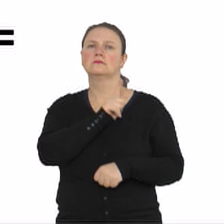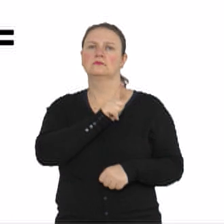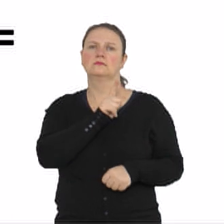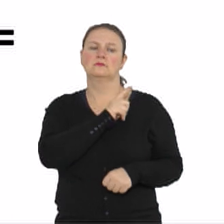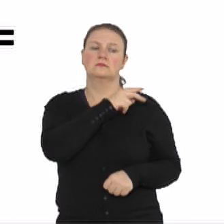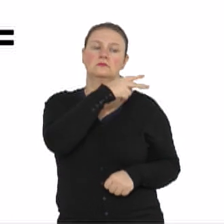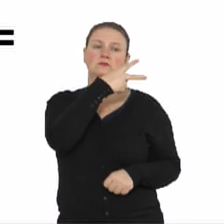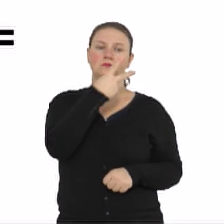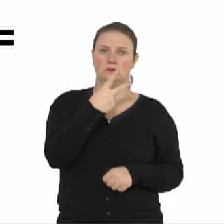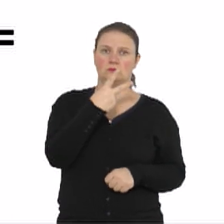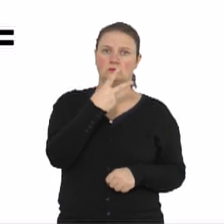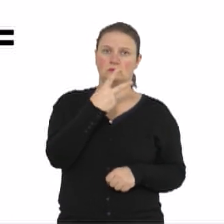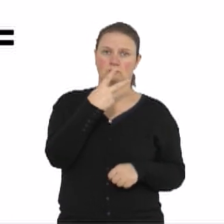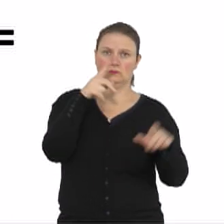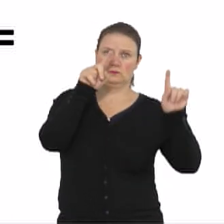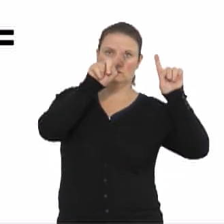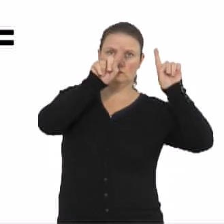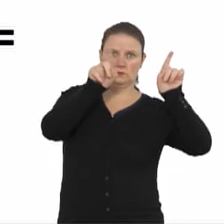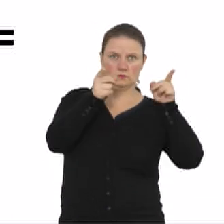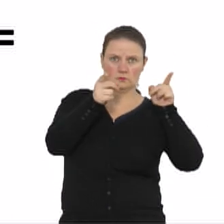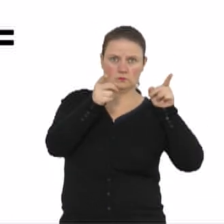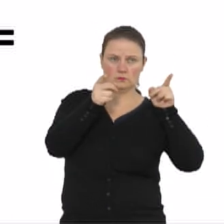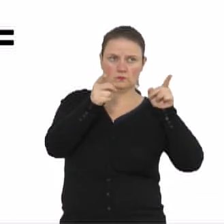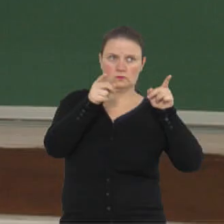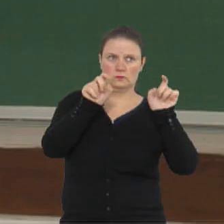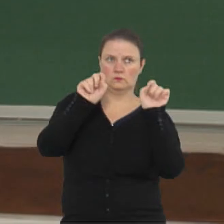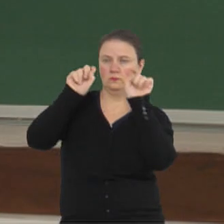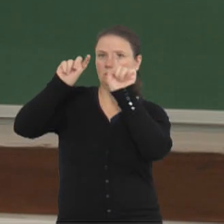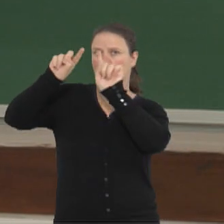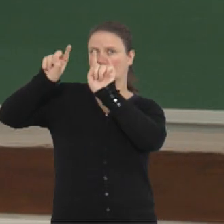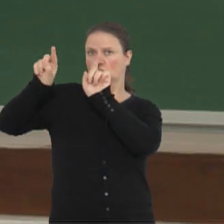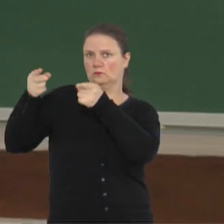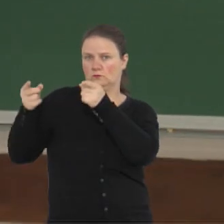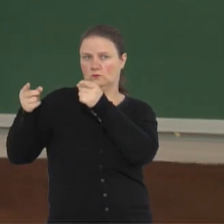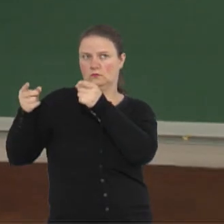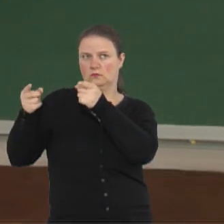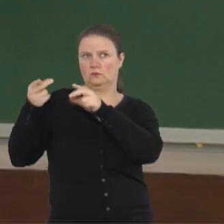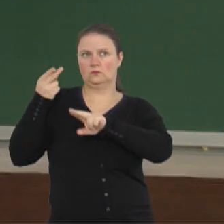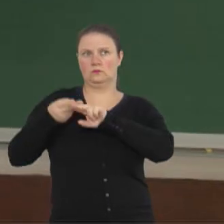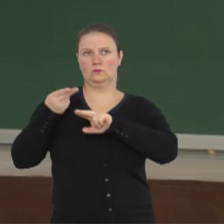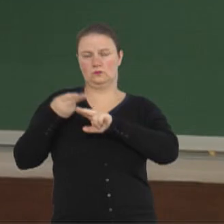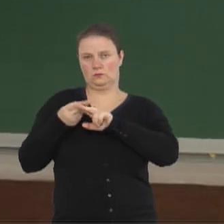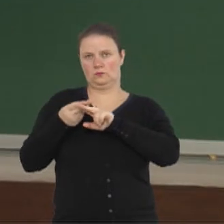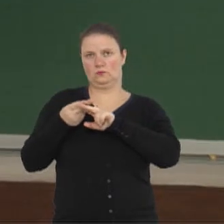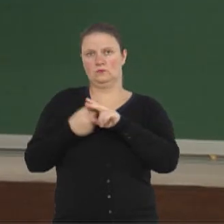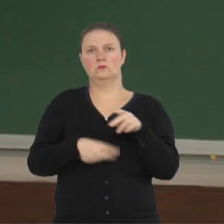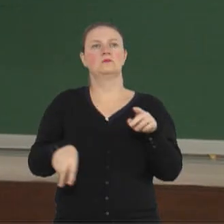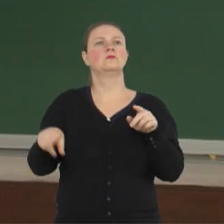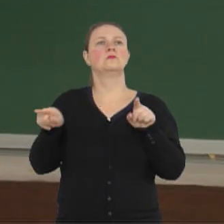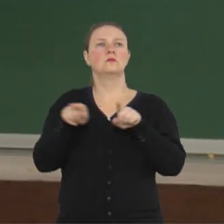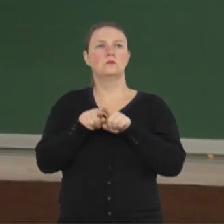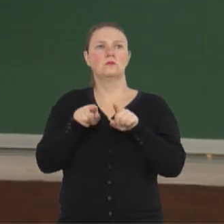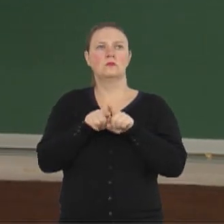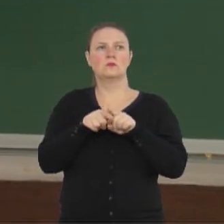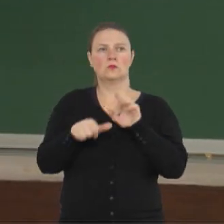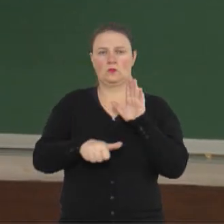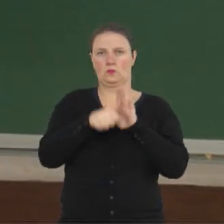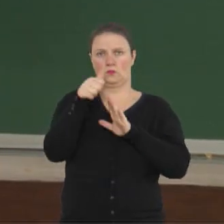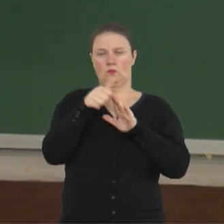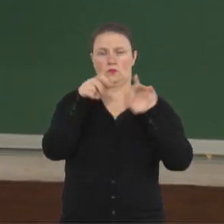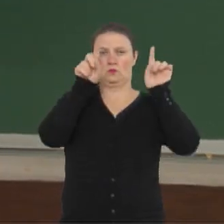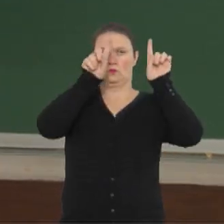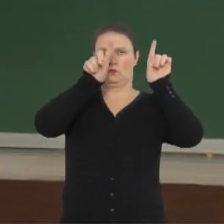2 parênteses, 2 momentos em que os parênteses são utilizados. Eu tenho aqui no primeiro